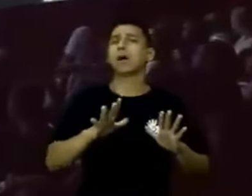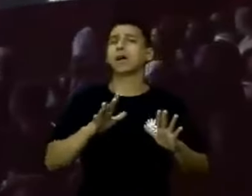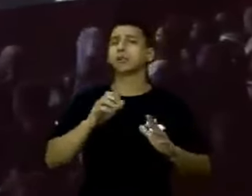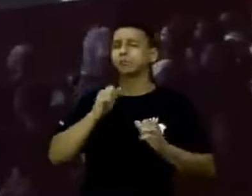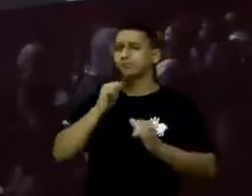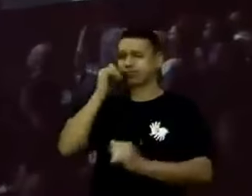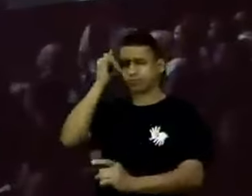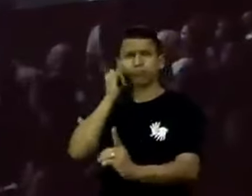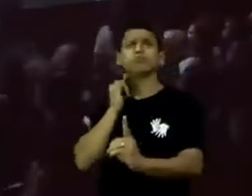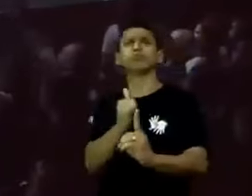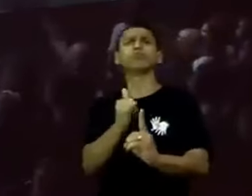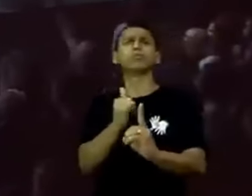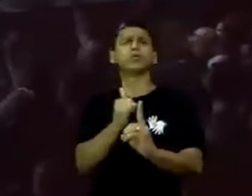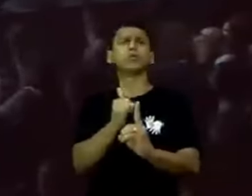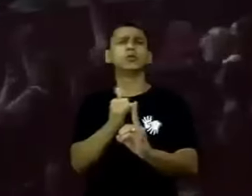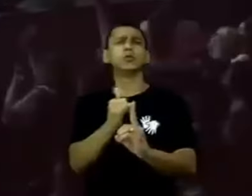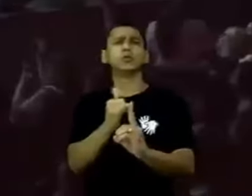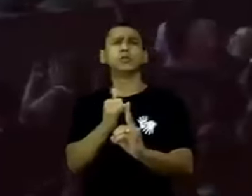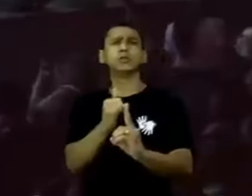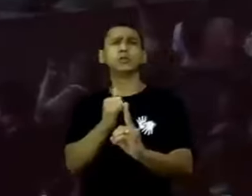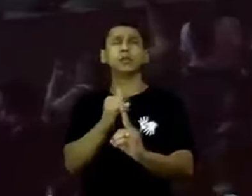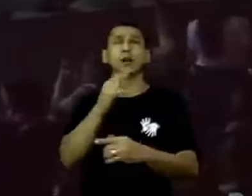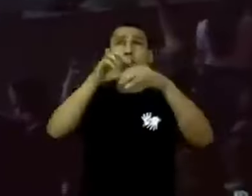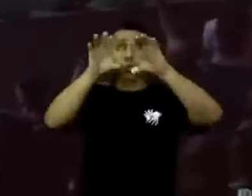move não só a terra, move o céu.